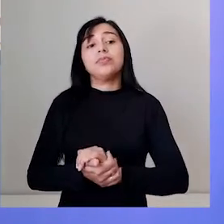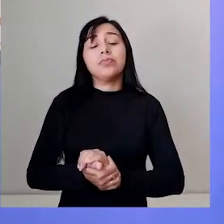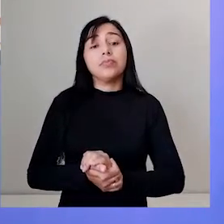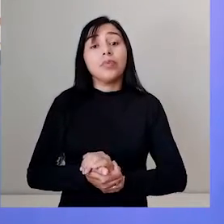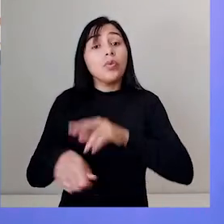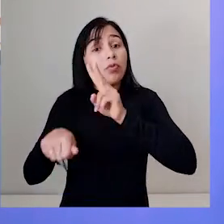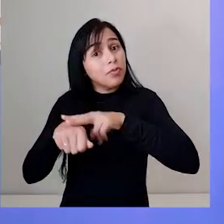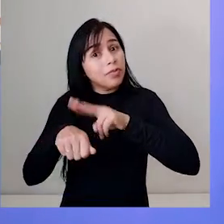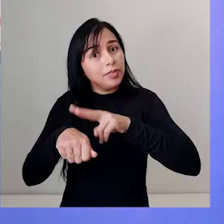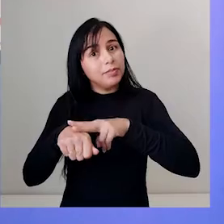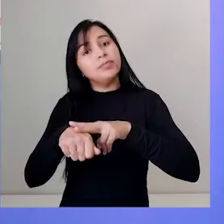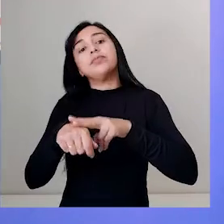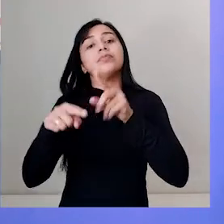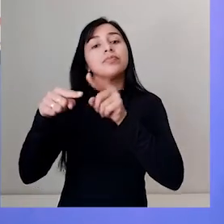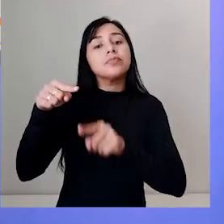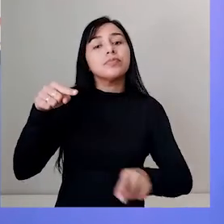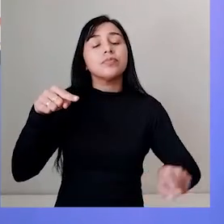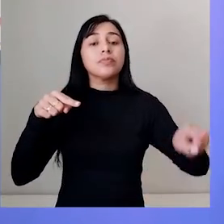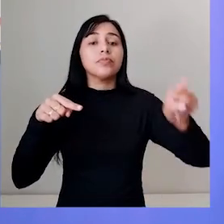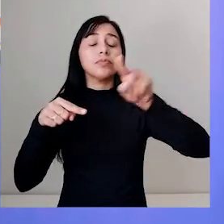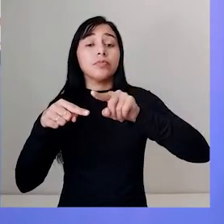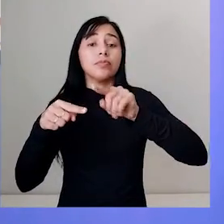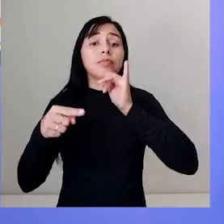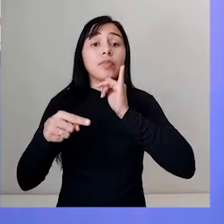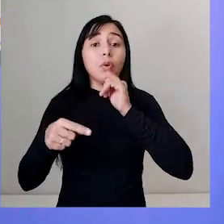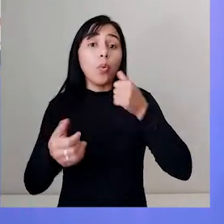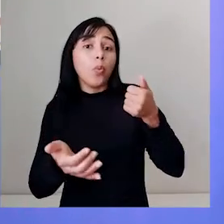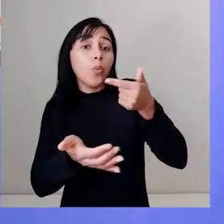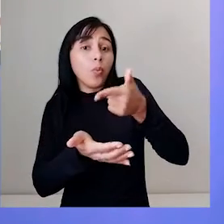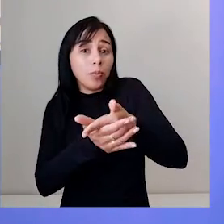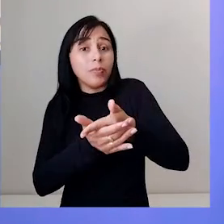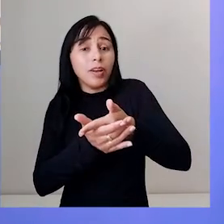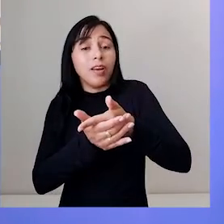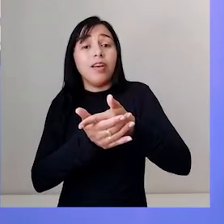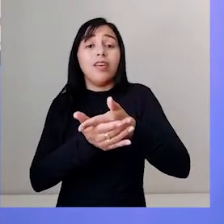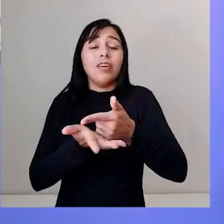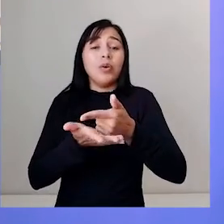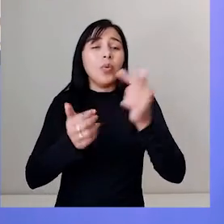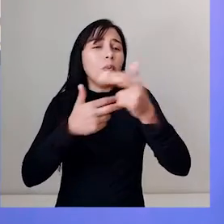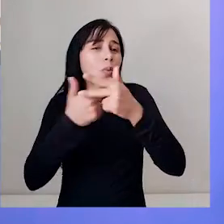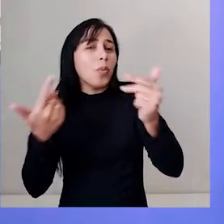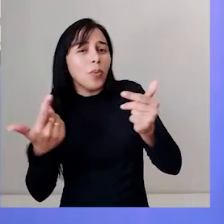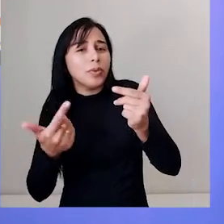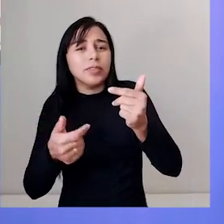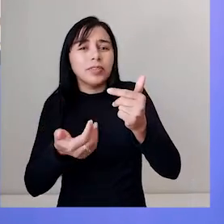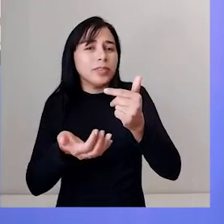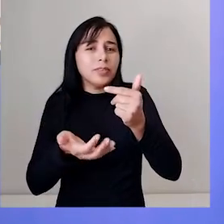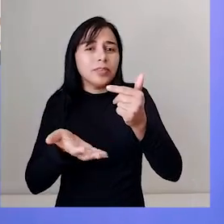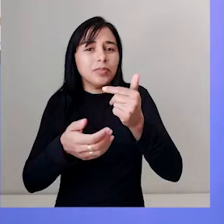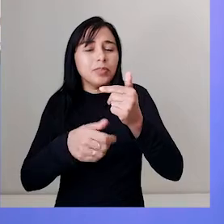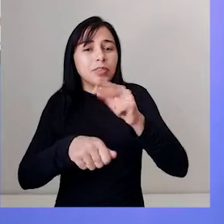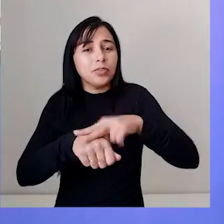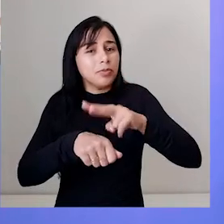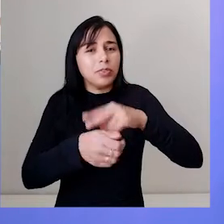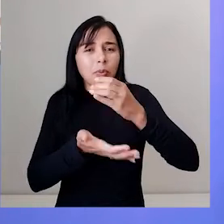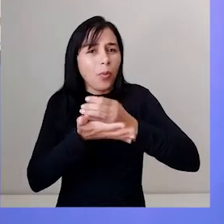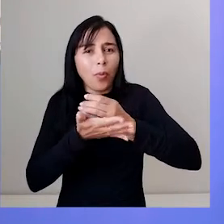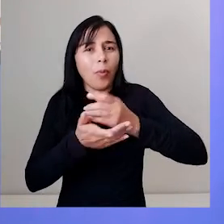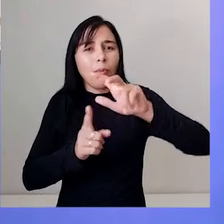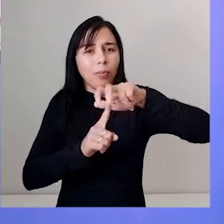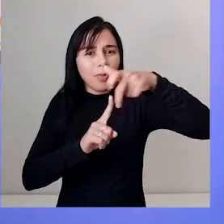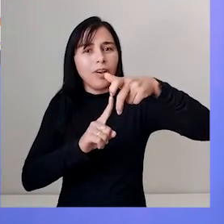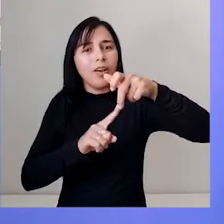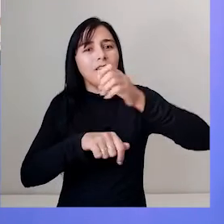vidro. Quando nós vamos ao supermercado e consumimos algum objeto de vidro, compramos alguma coisa